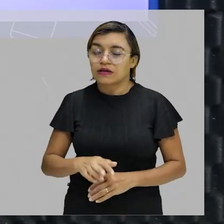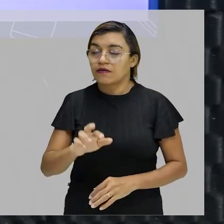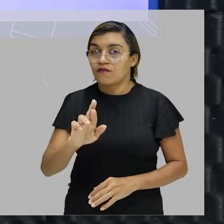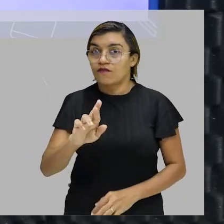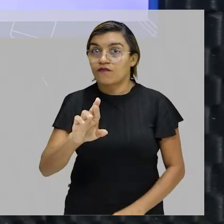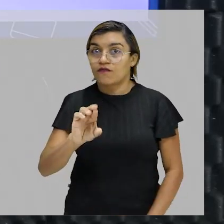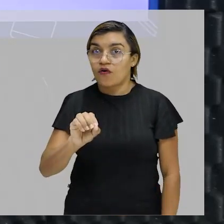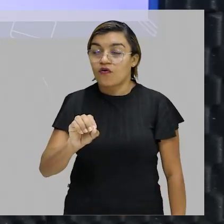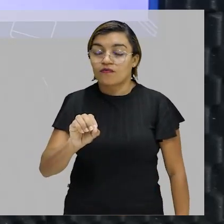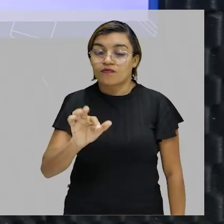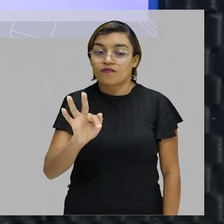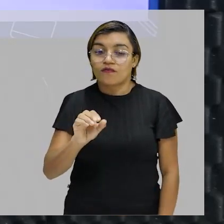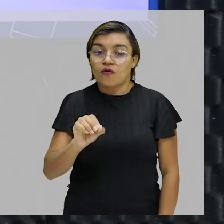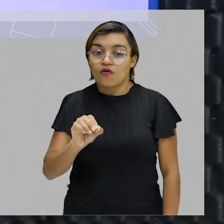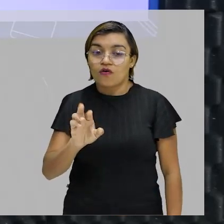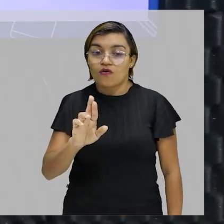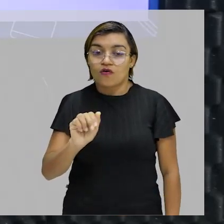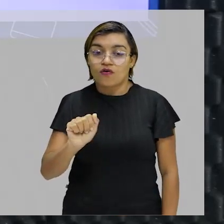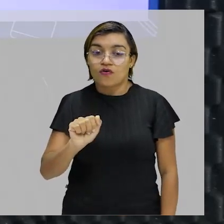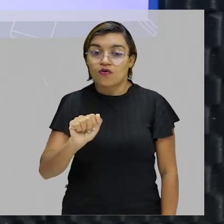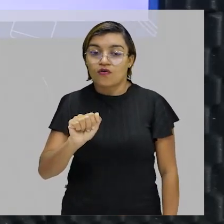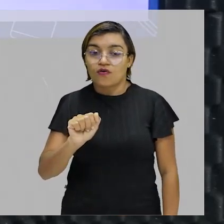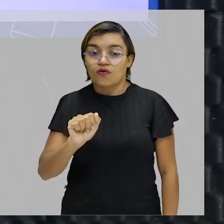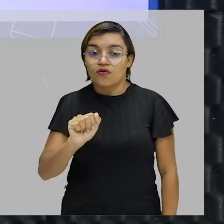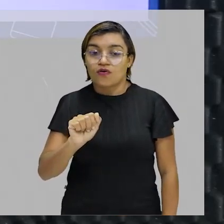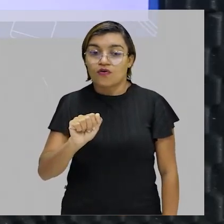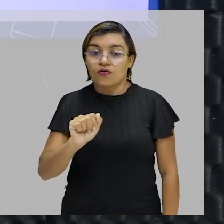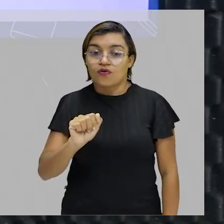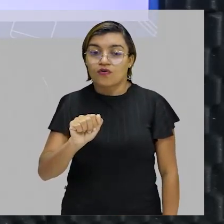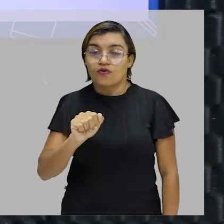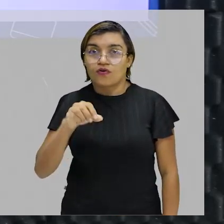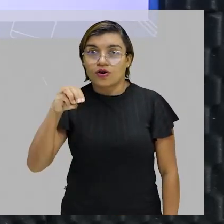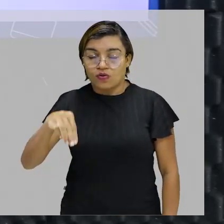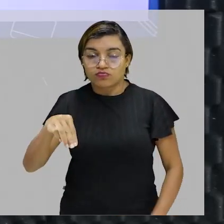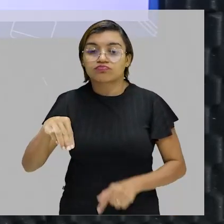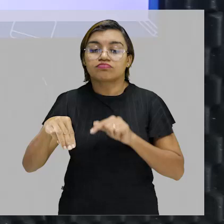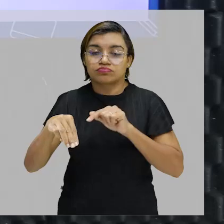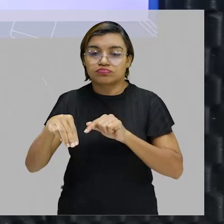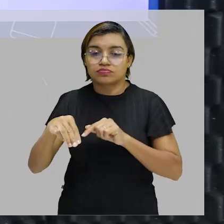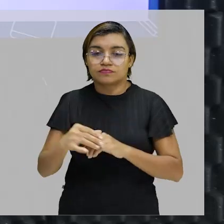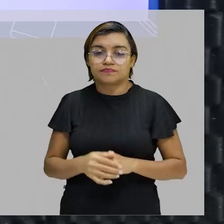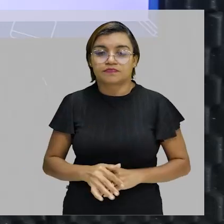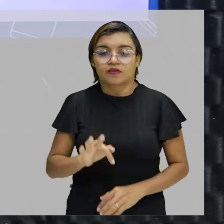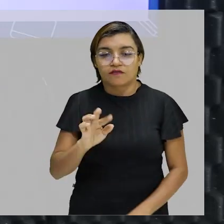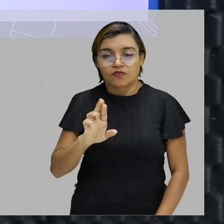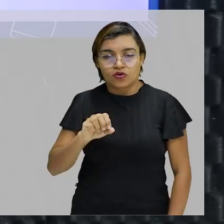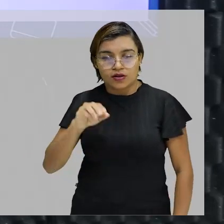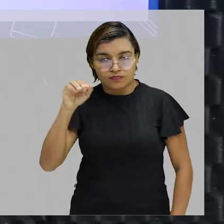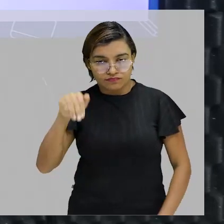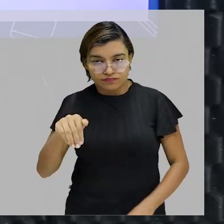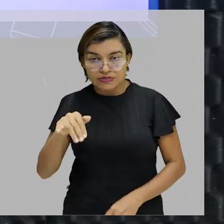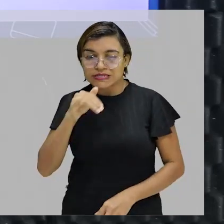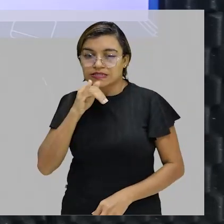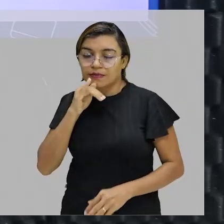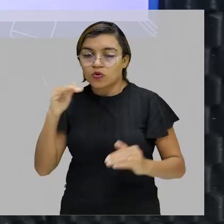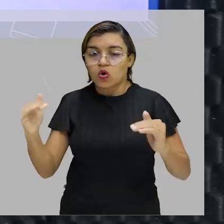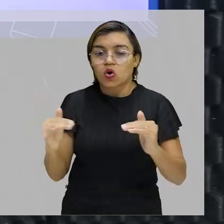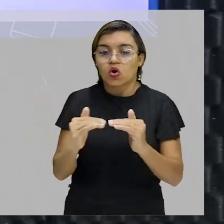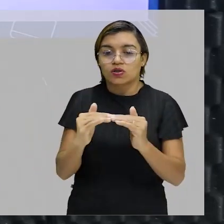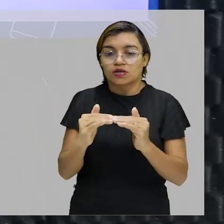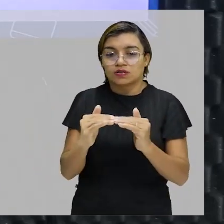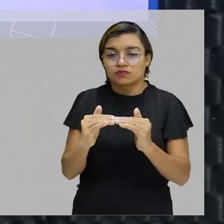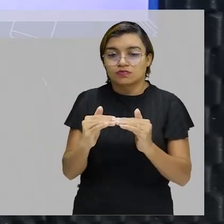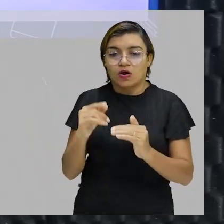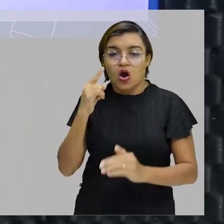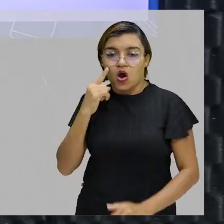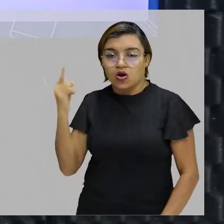o neto, a tia e o primo. O sujeito composto depois do verbo. Verbo na terceira pessoa do singular, concordando com o neto. O neto